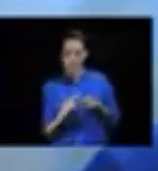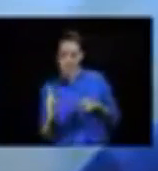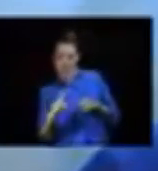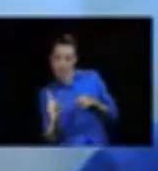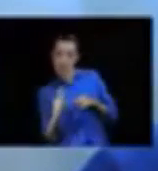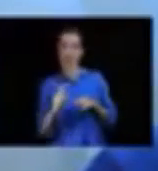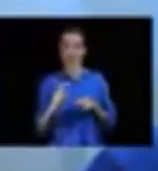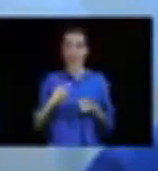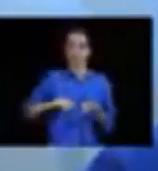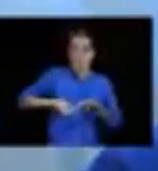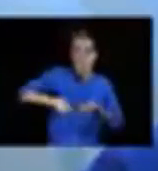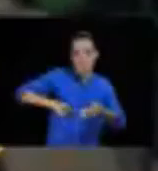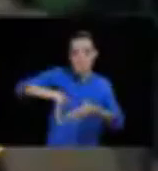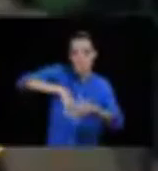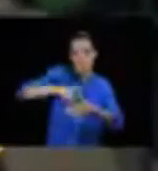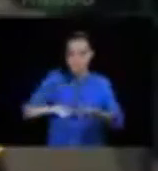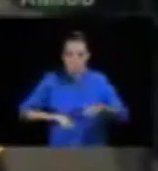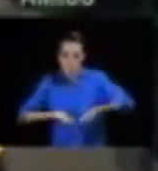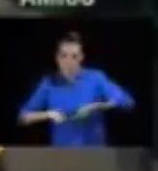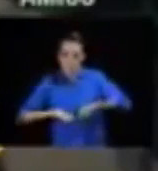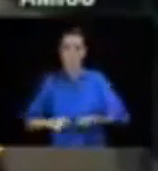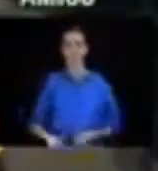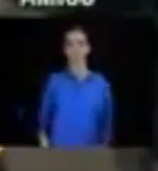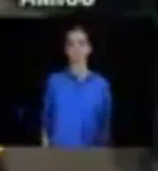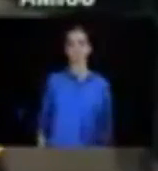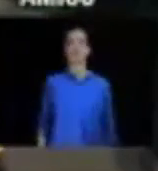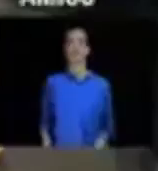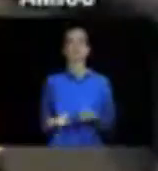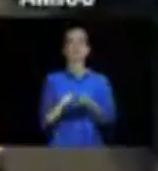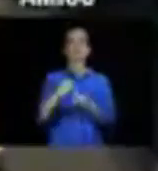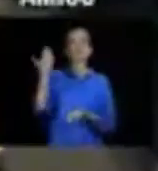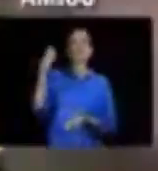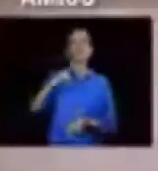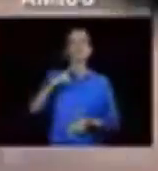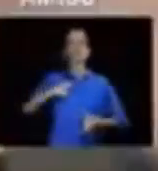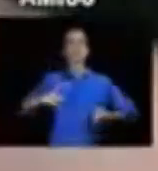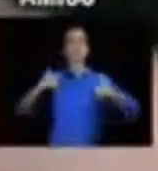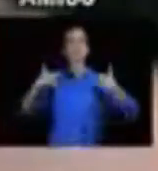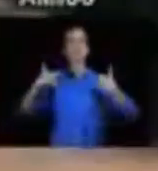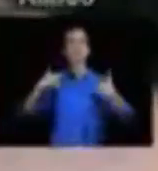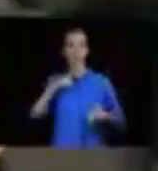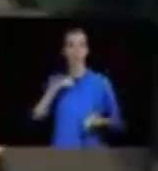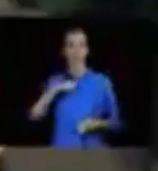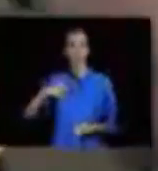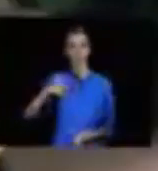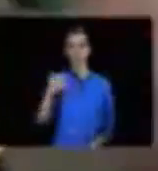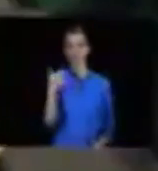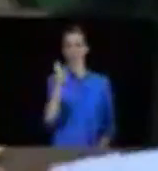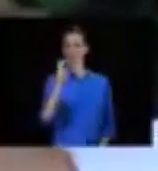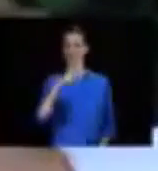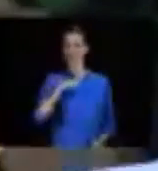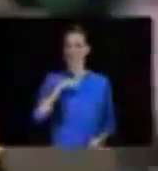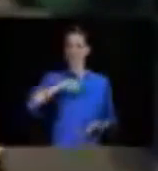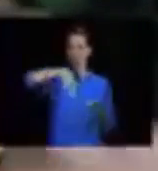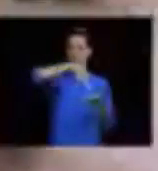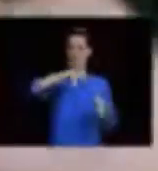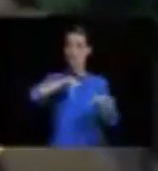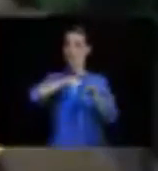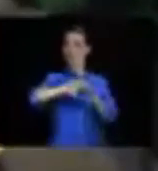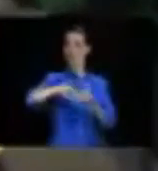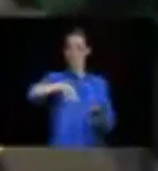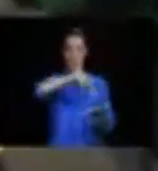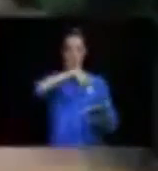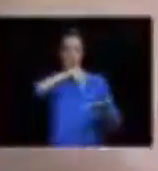peão, jogo de botão. Aquelas festas de aniversário, quando tinha uns 15 anos que existia o baile